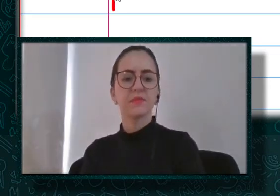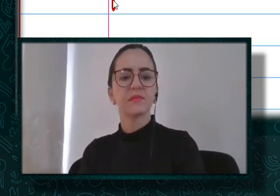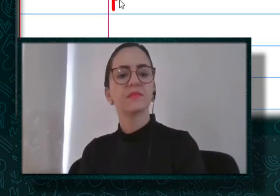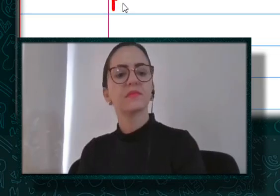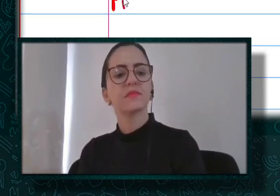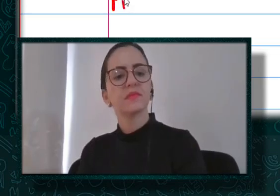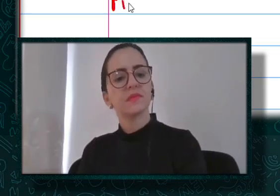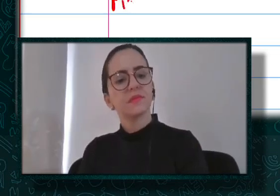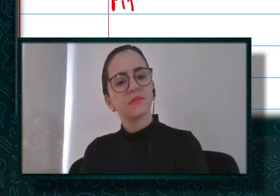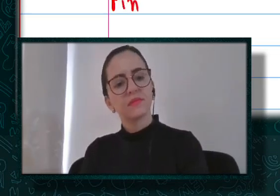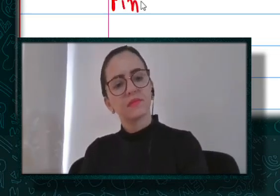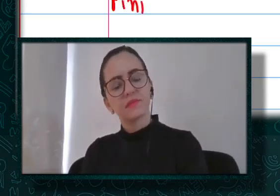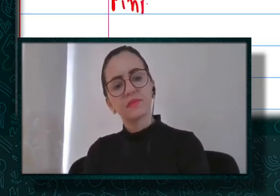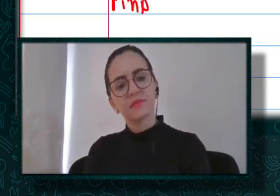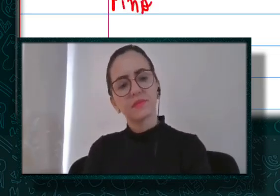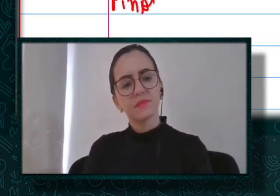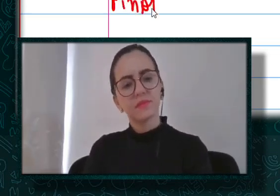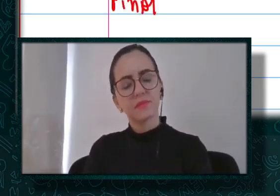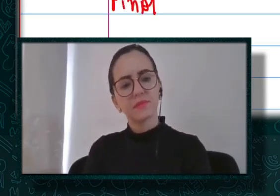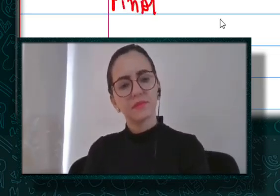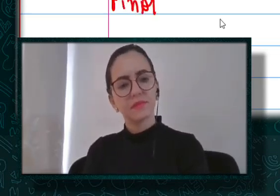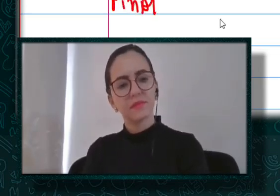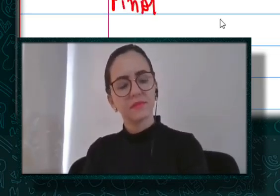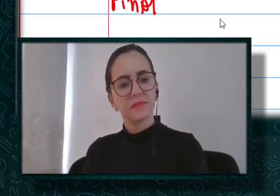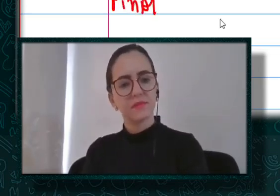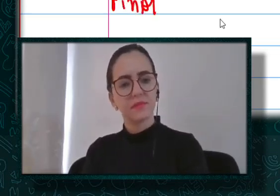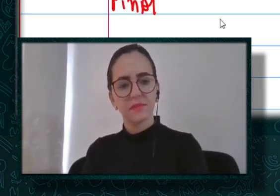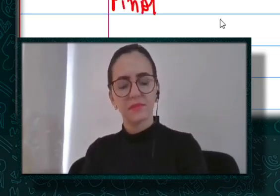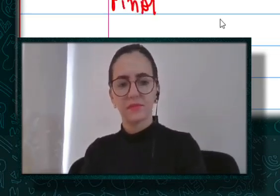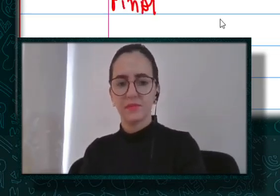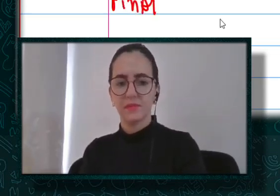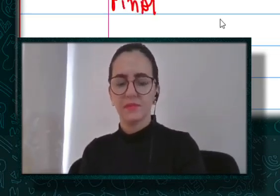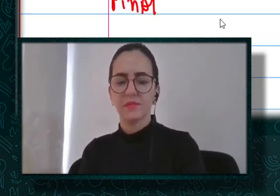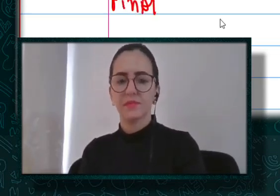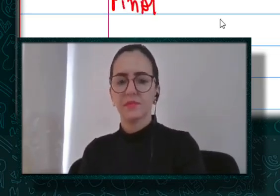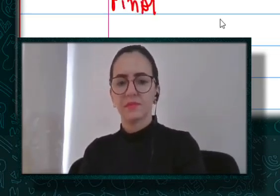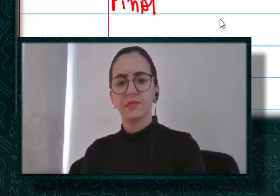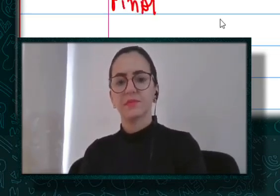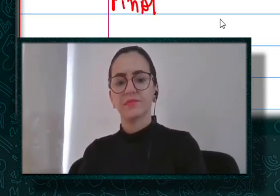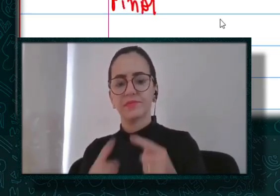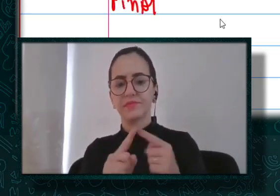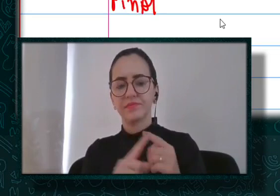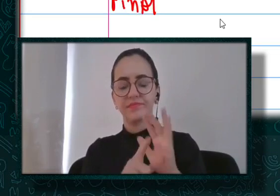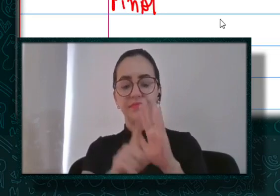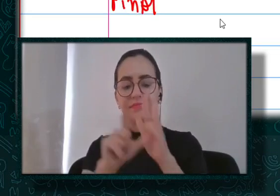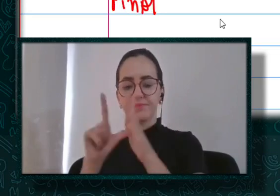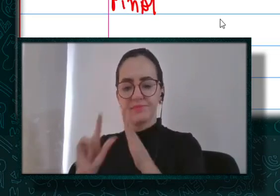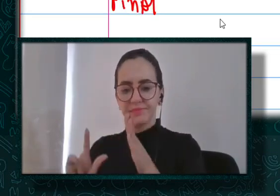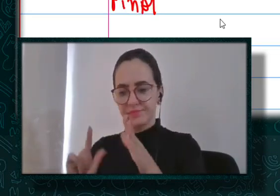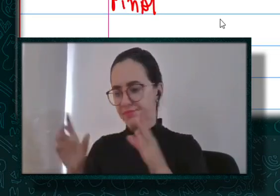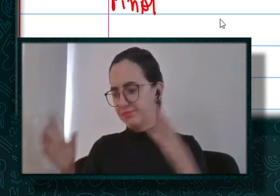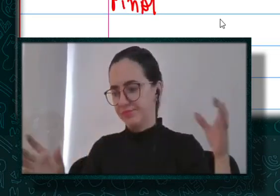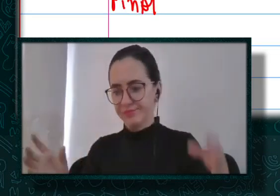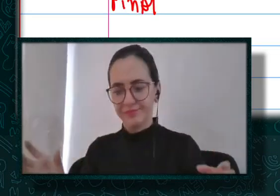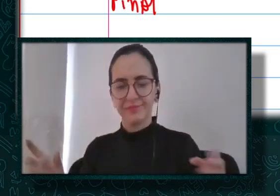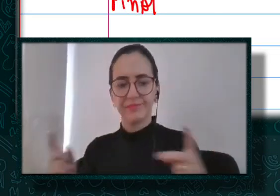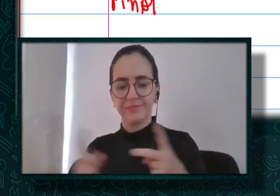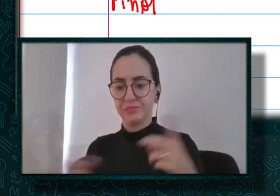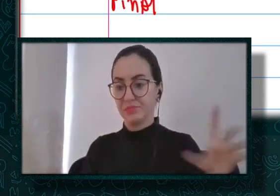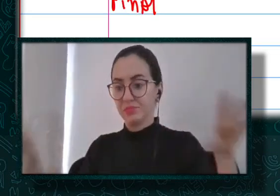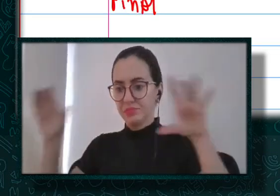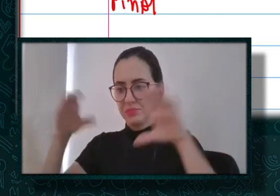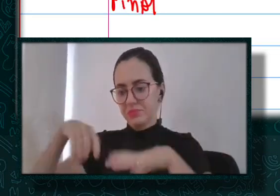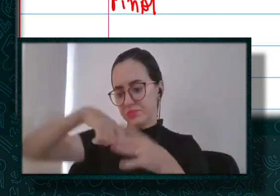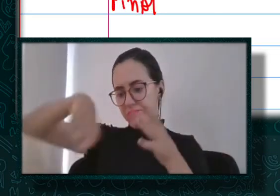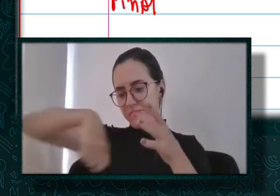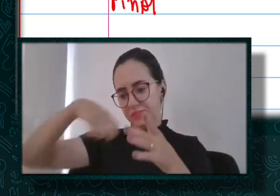E aqui eu vou ter o final, que é quando eu misturei os dois resultados e eu sei o que sobrou e o que produziu, tá? Então,